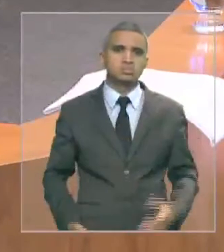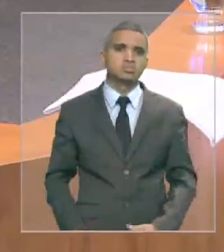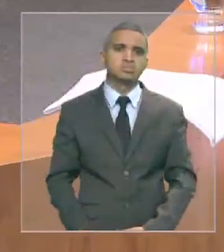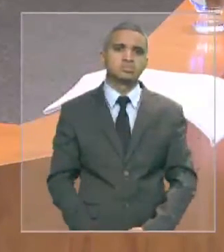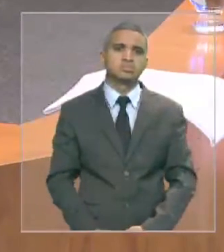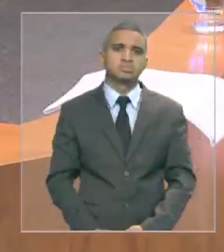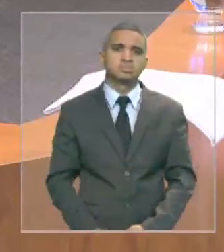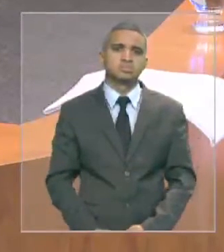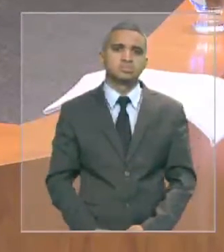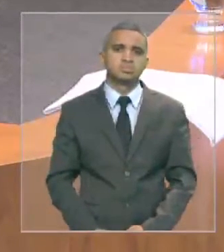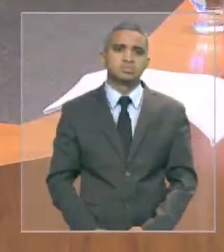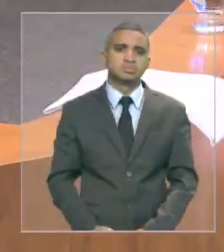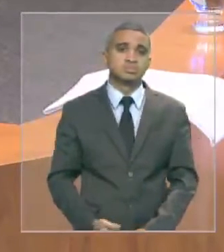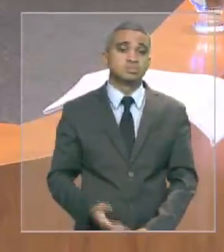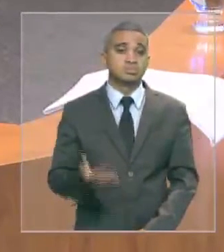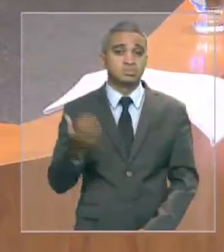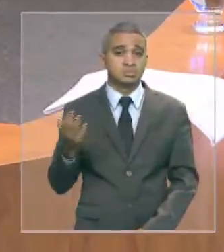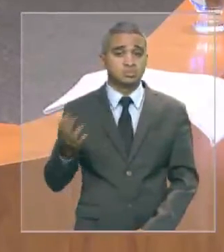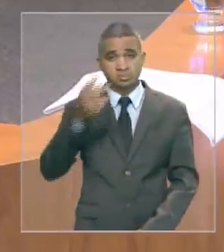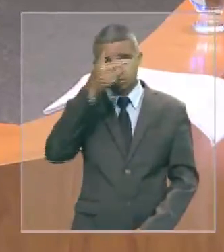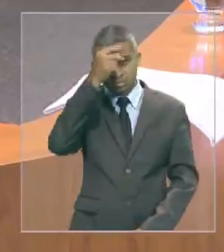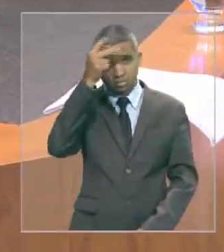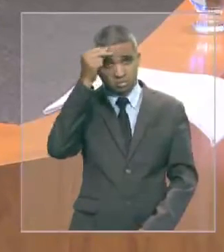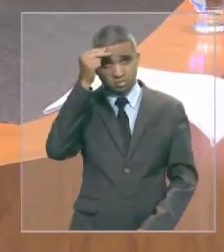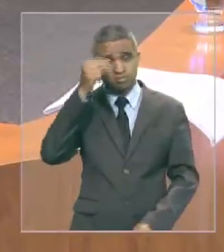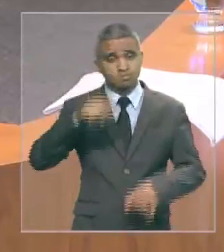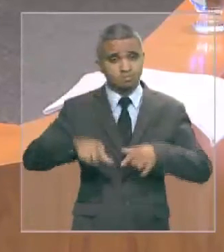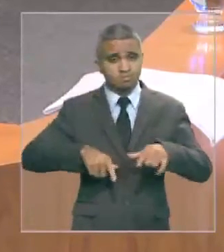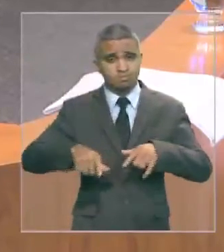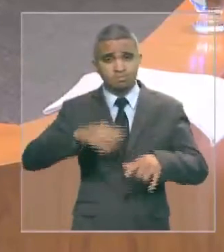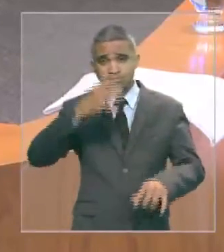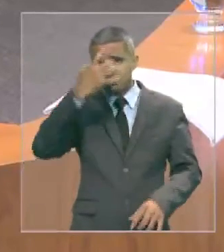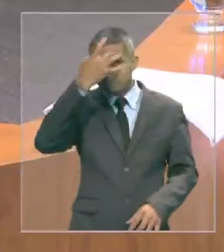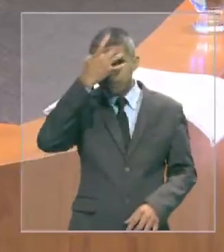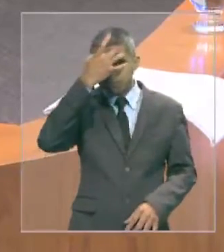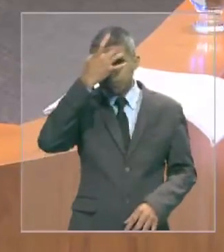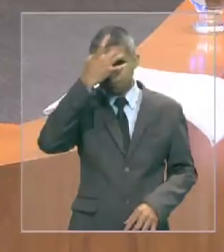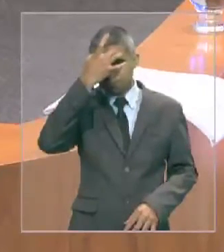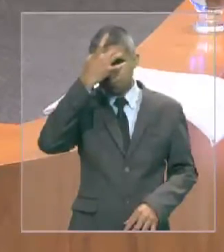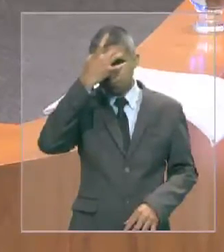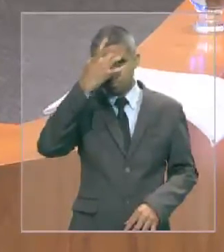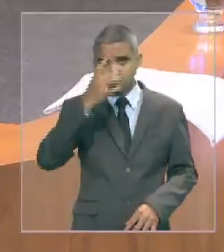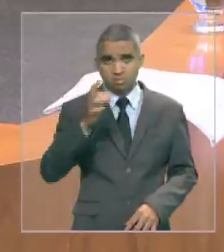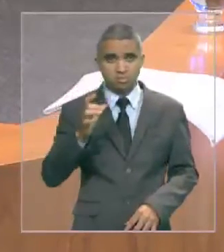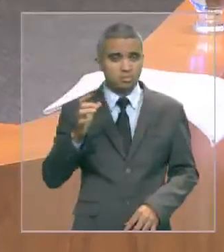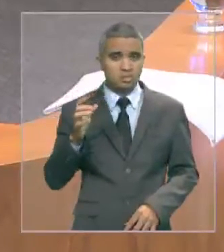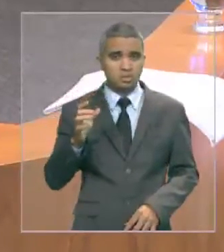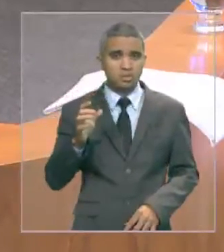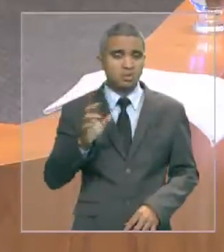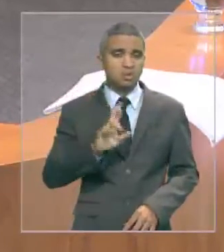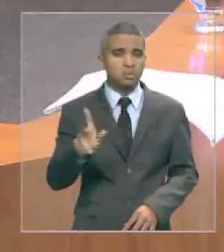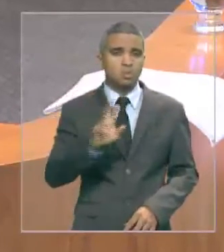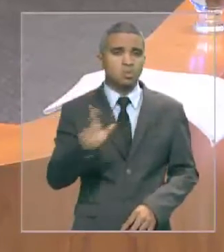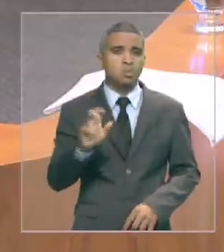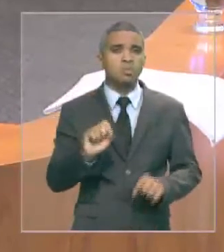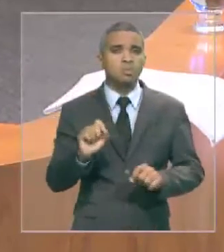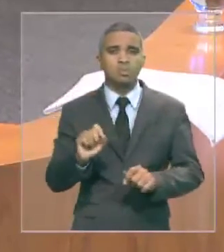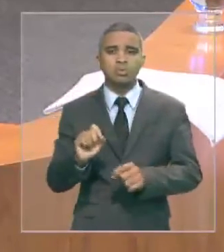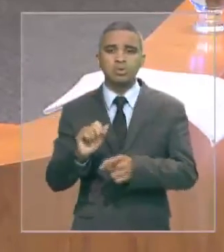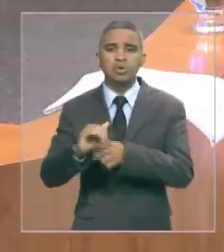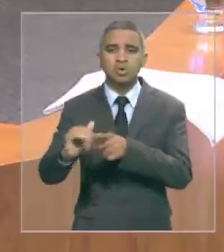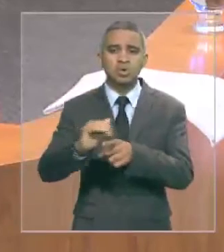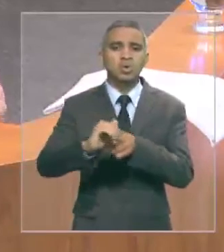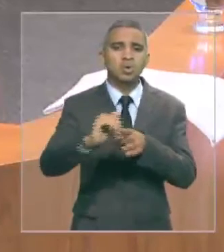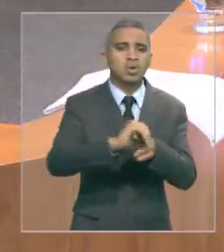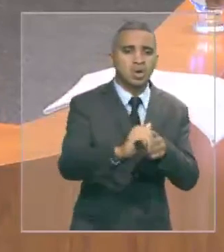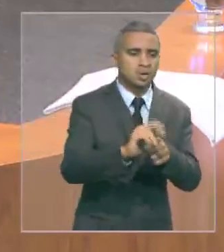Ele trabalha com a consciência. Ele não trabalha para agradar o Wellington, A ou B ou C.